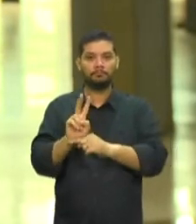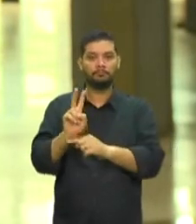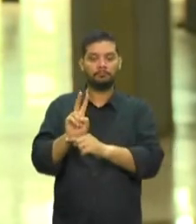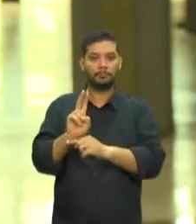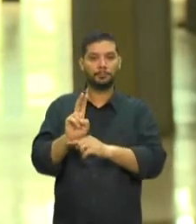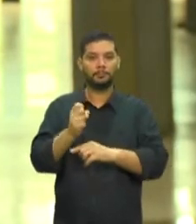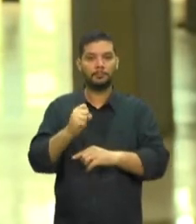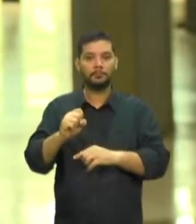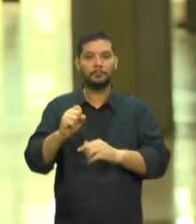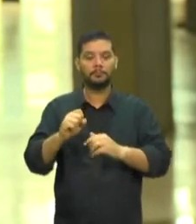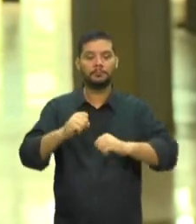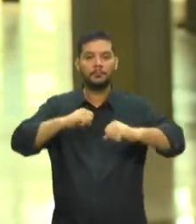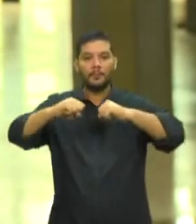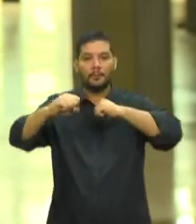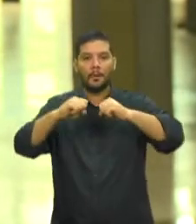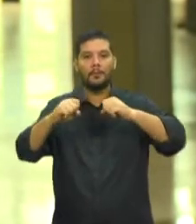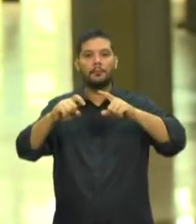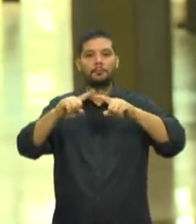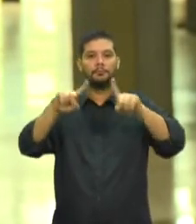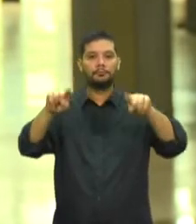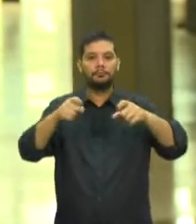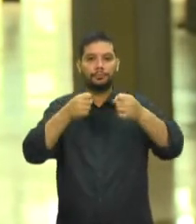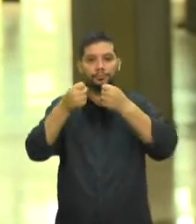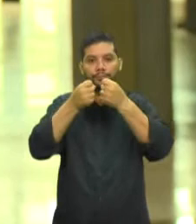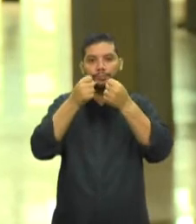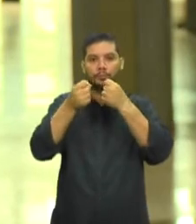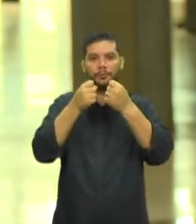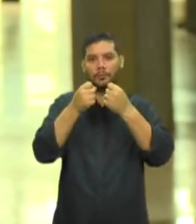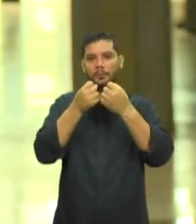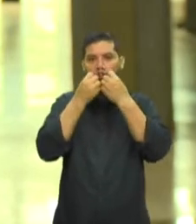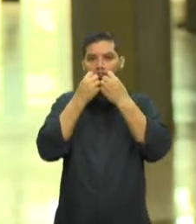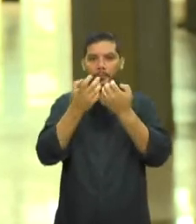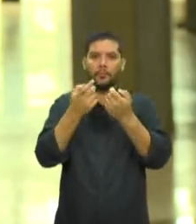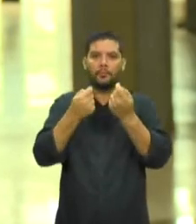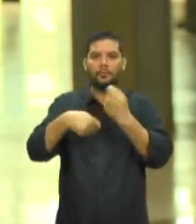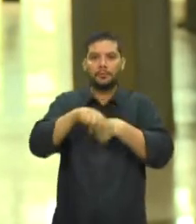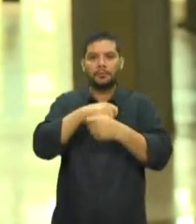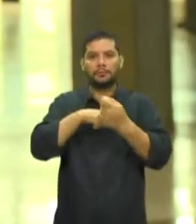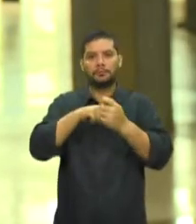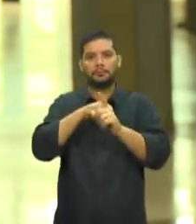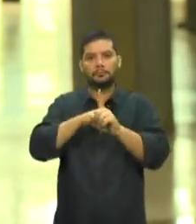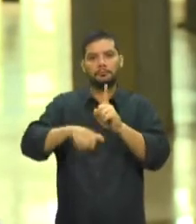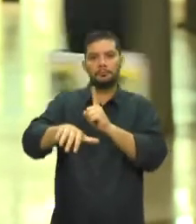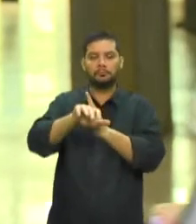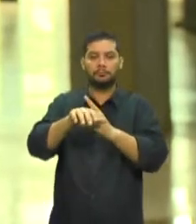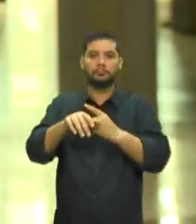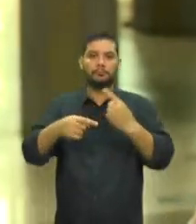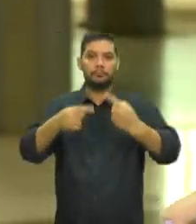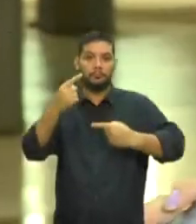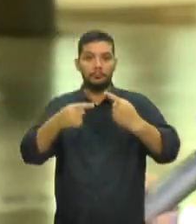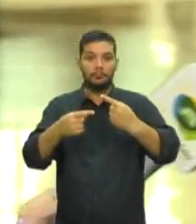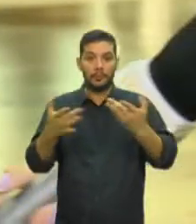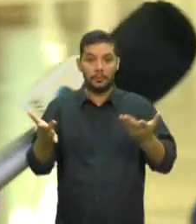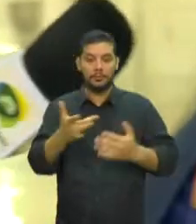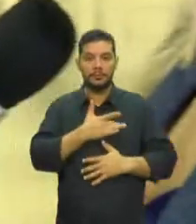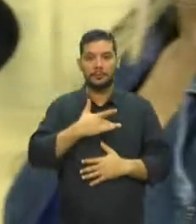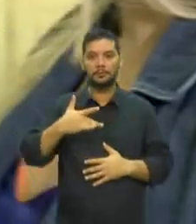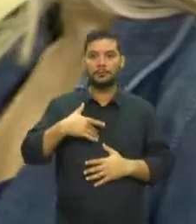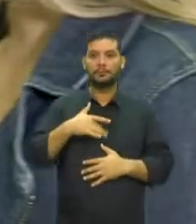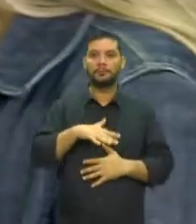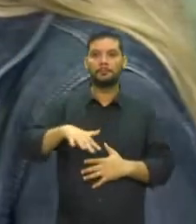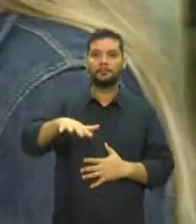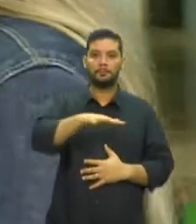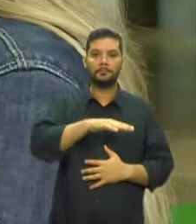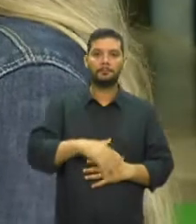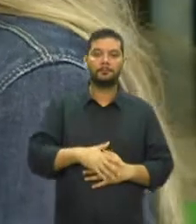temas que são de relevância social, econômica, política, e nesse caso, de saúde pública mesmo. Fala pra gente, Luísa, quem é que deve